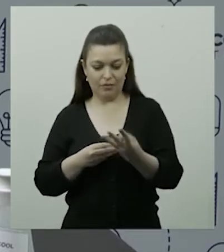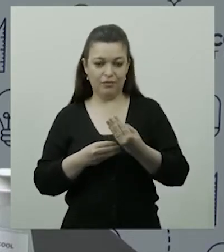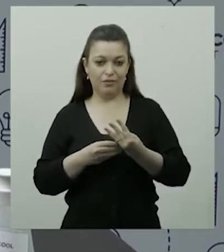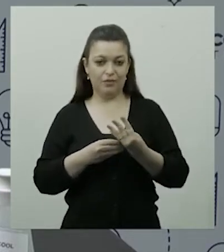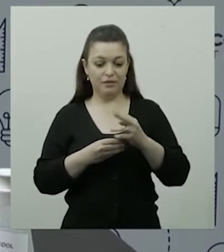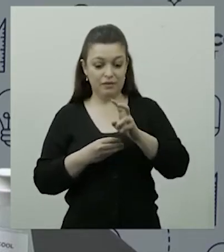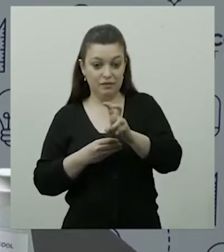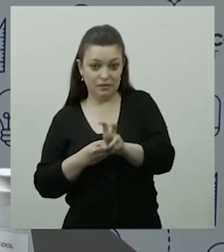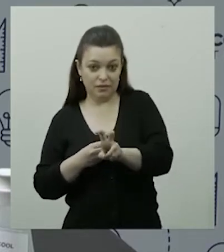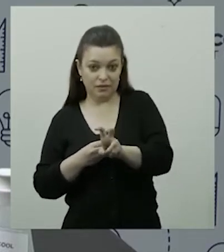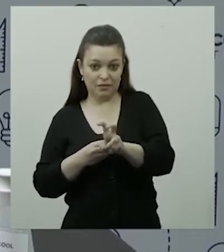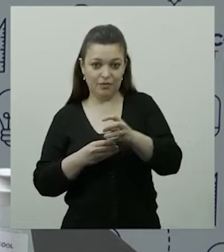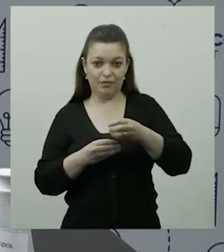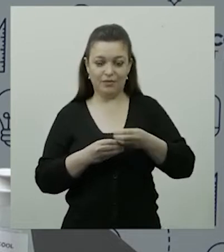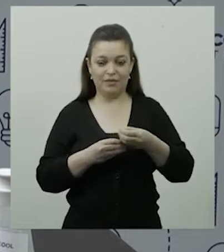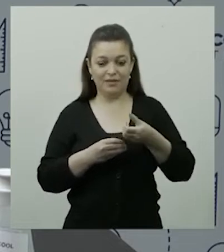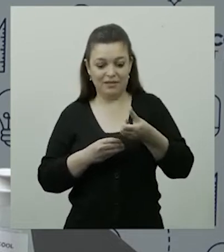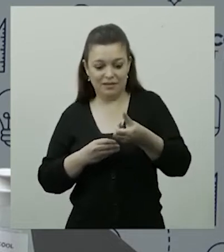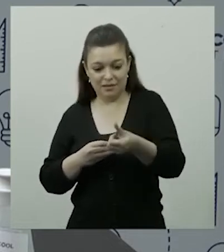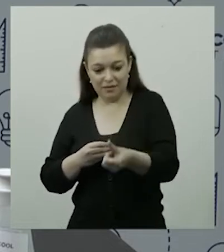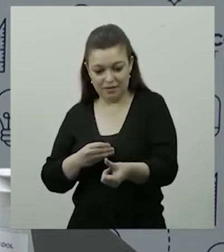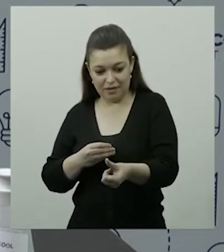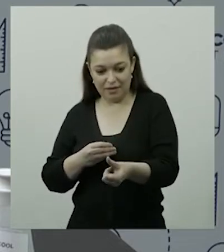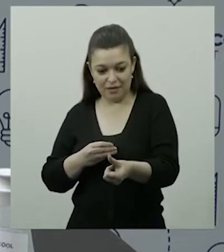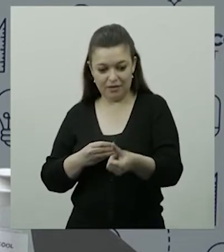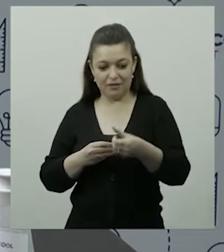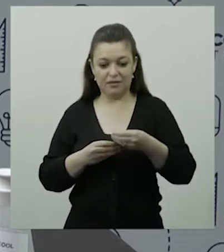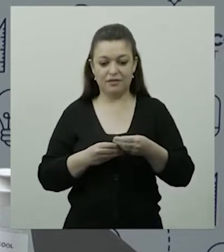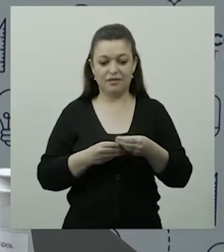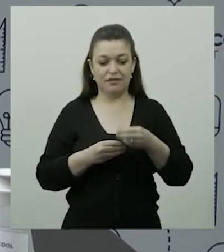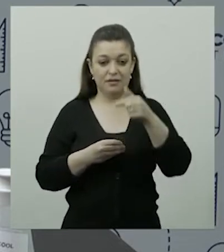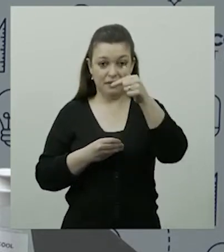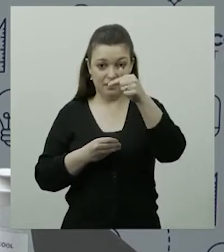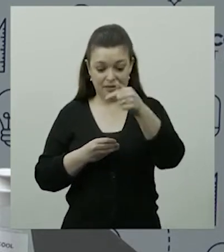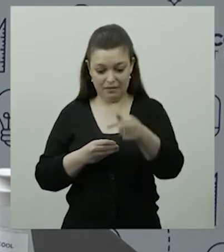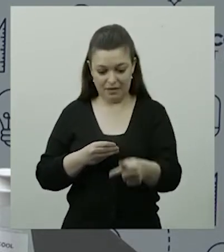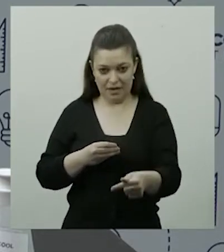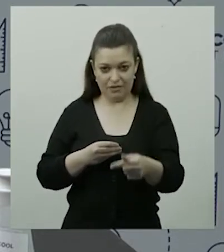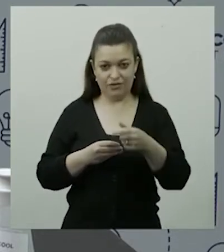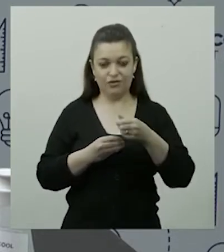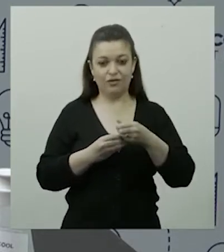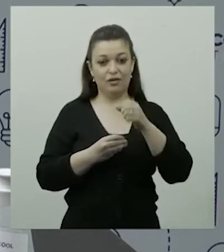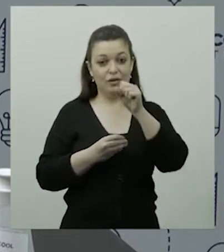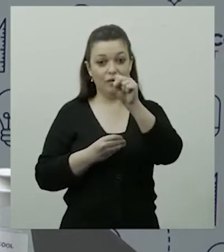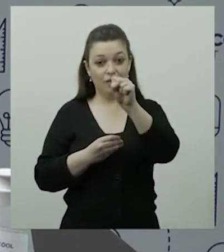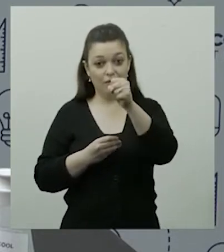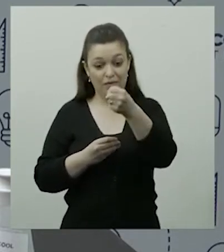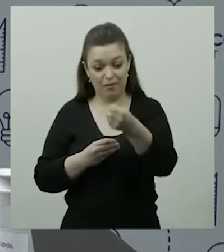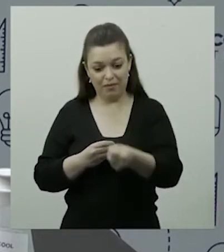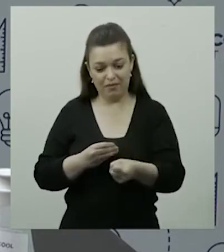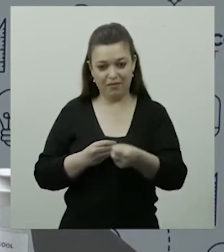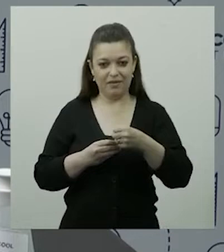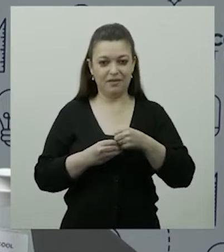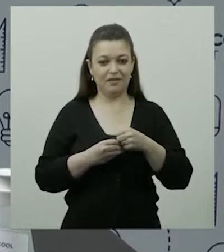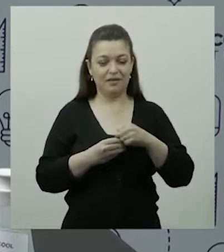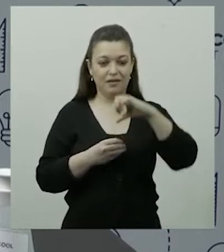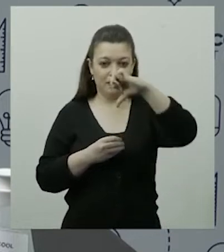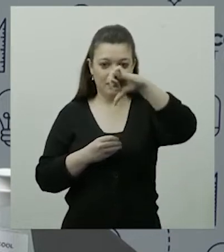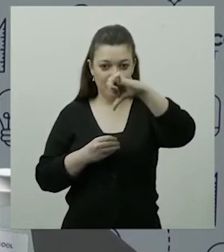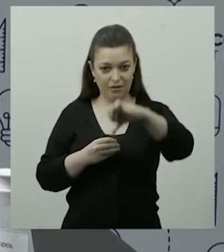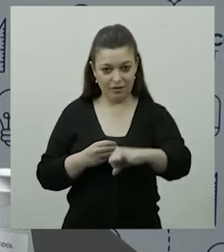4, 5, 6, 7,